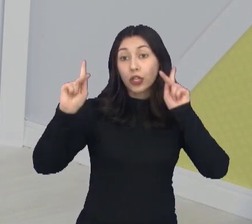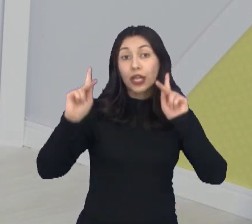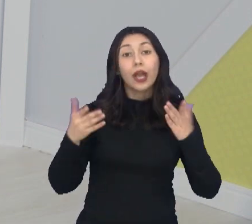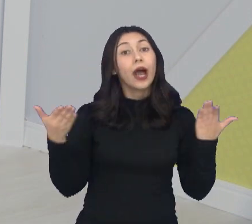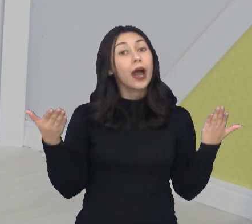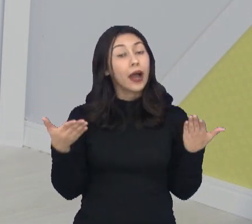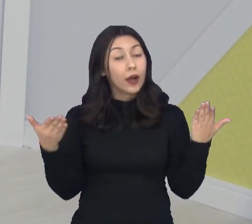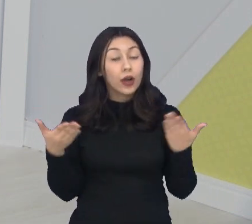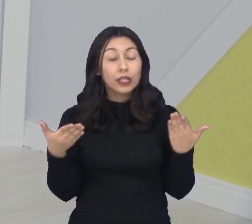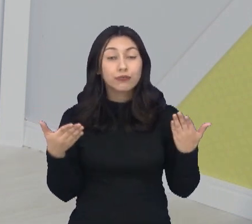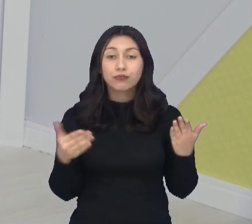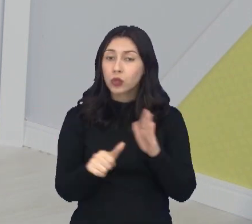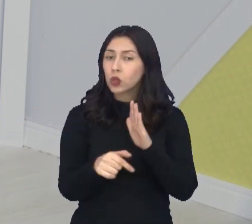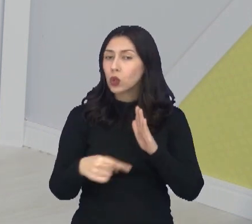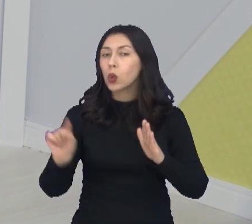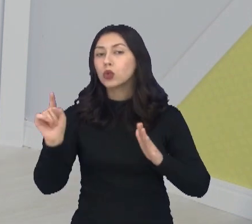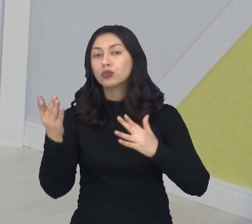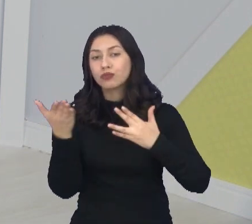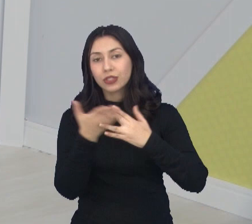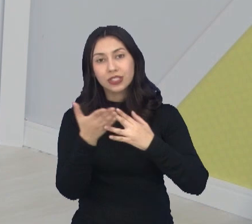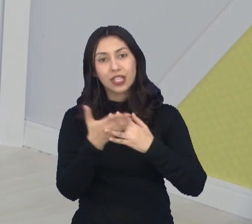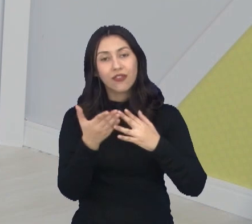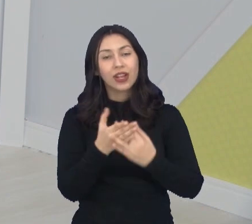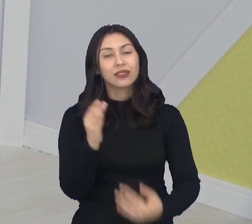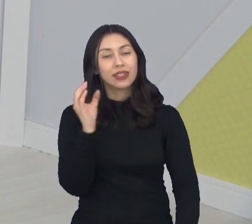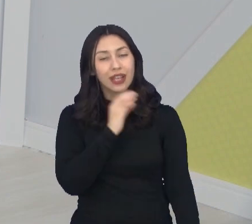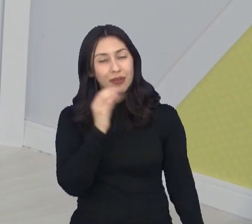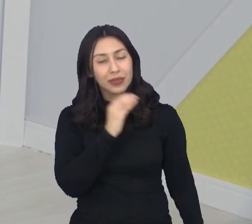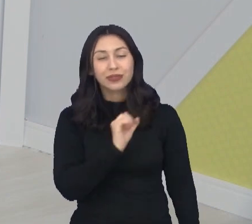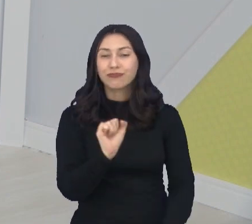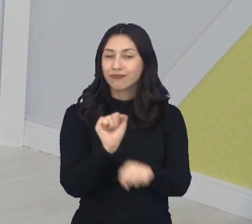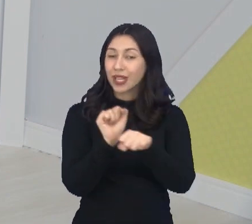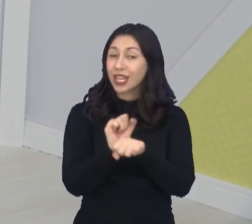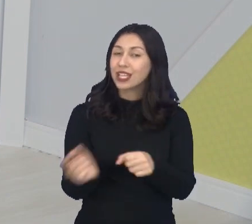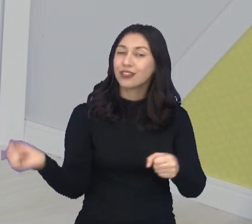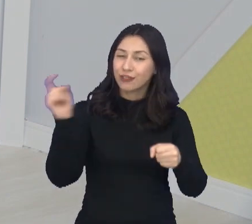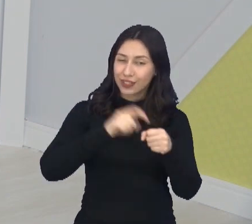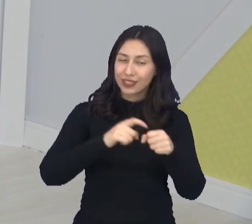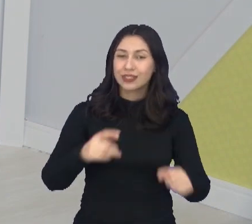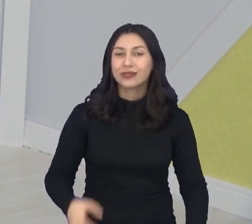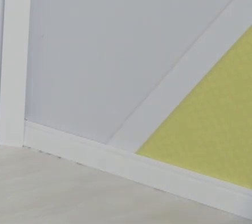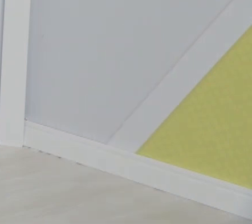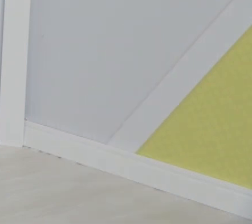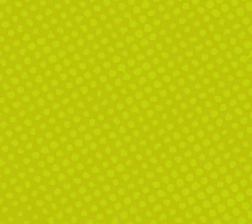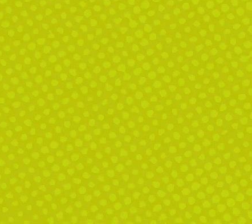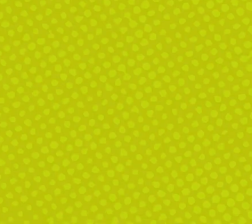fazer o seguinte, Brunão, vamos pro último intervalo do dia. Rapidinho, não sai daí, já voltamos.